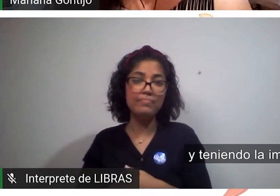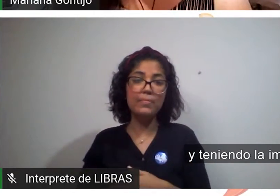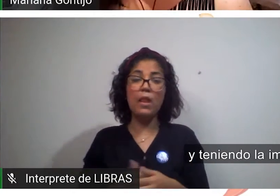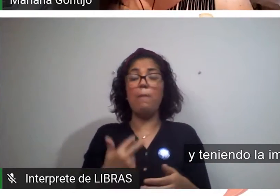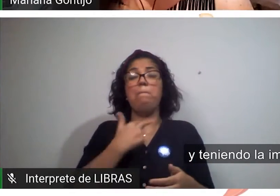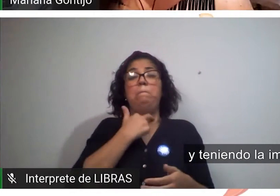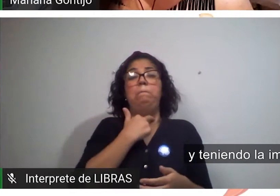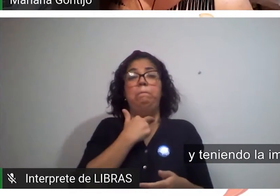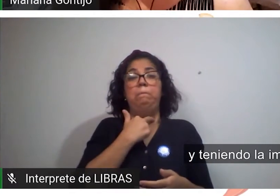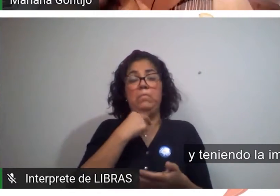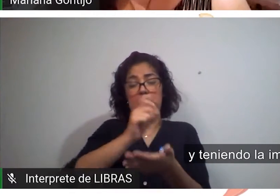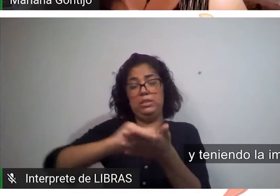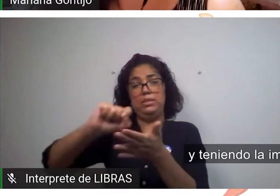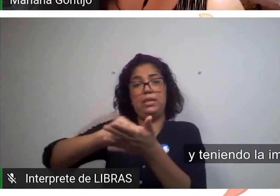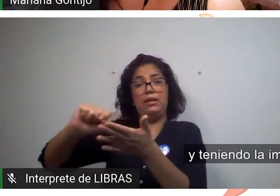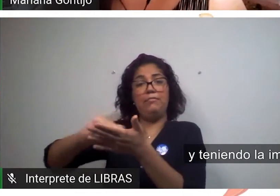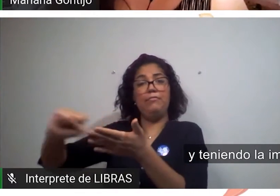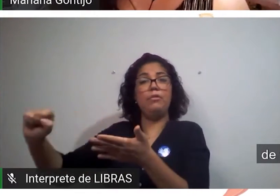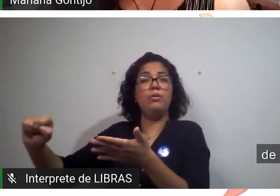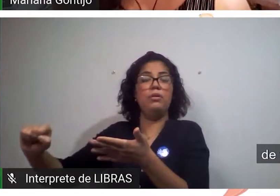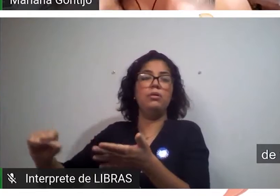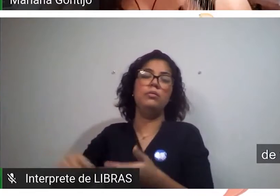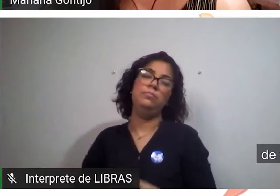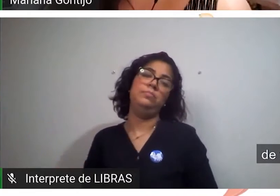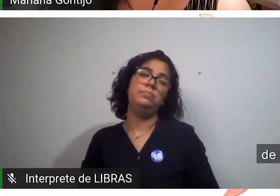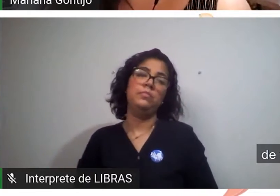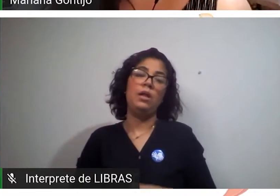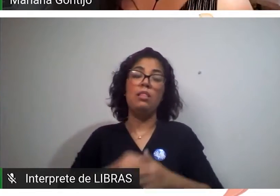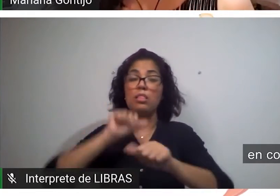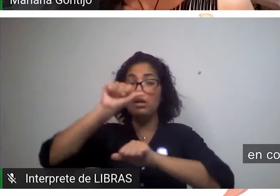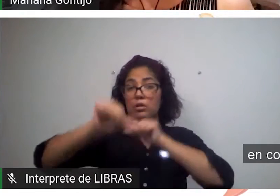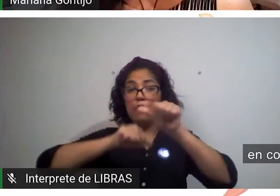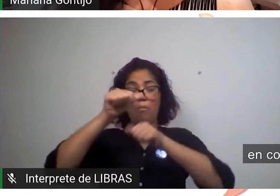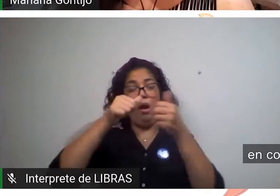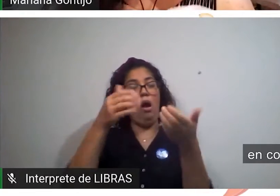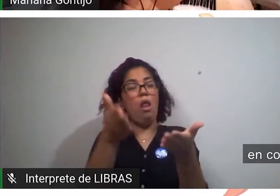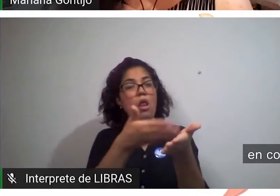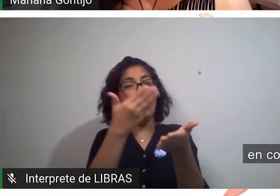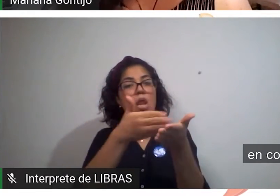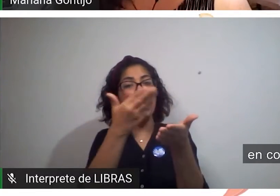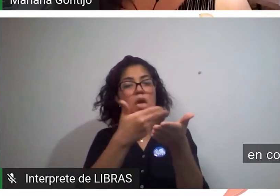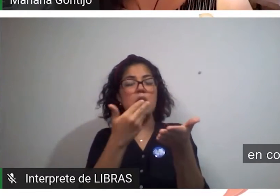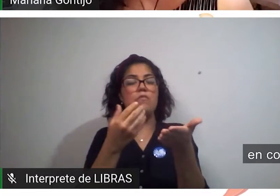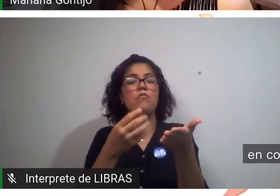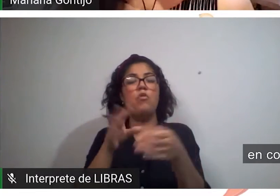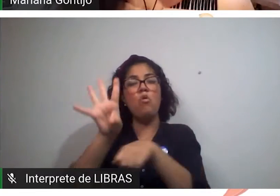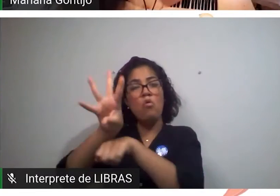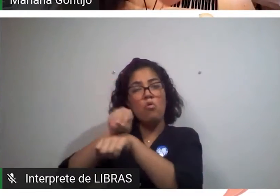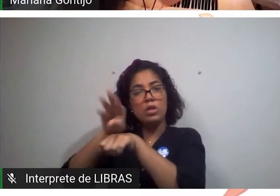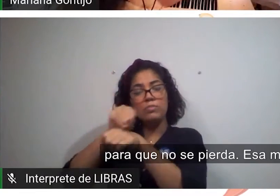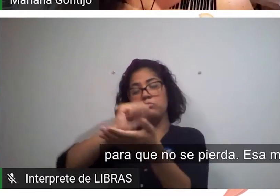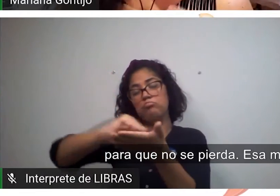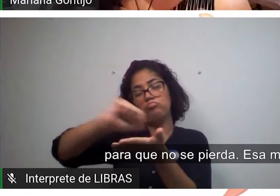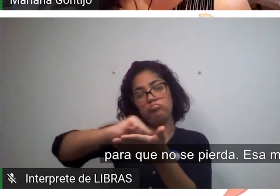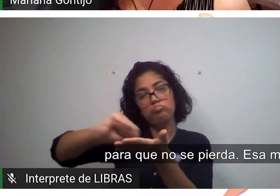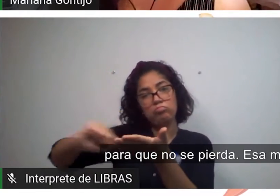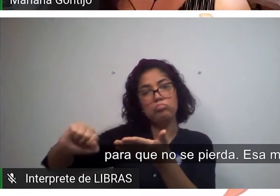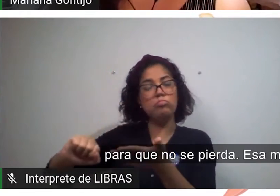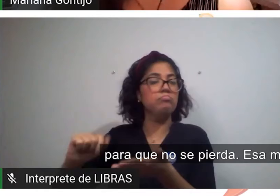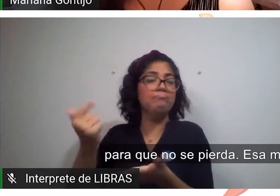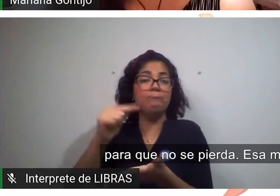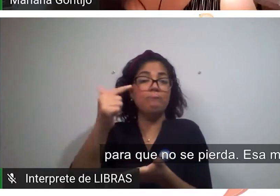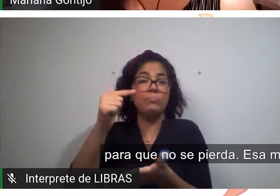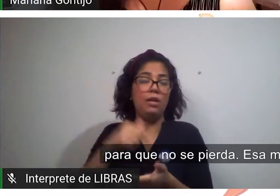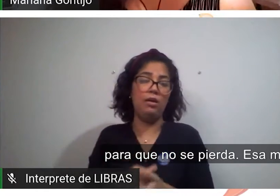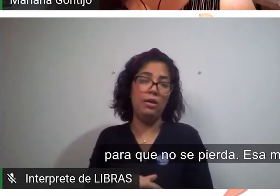impossibilidade de transcrever isso, de transformar isso em conhecimento escrito, para que não se